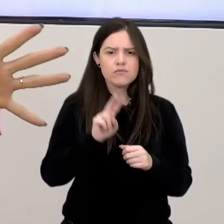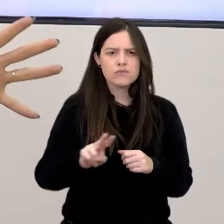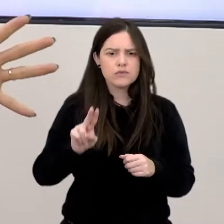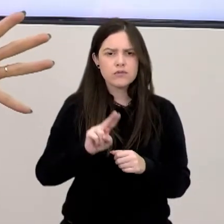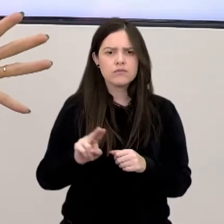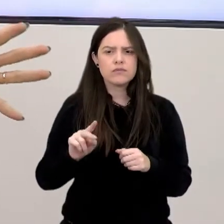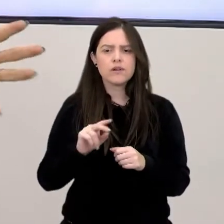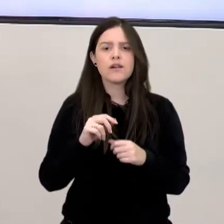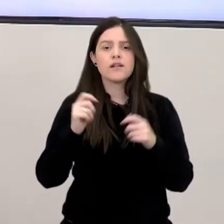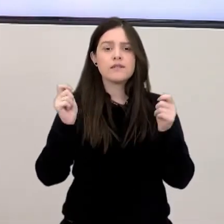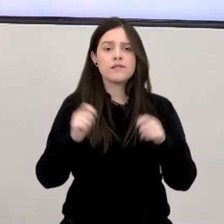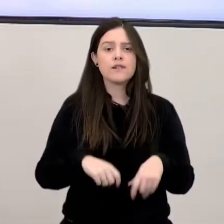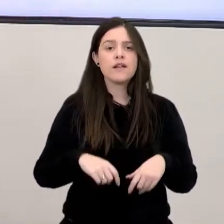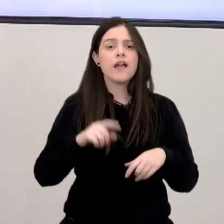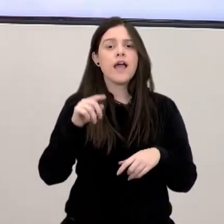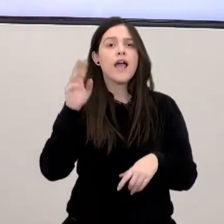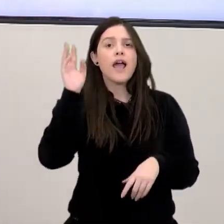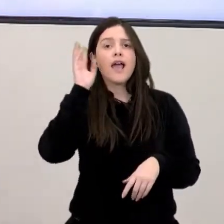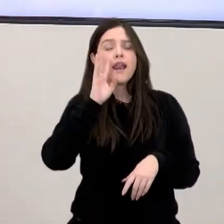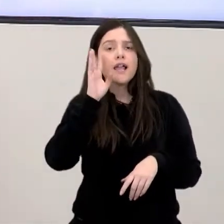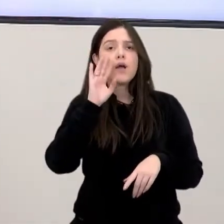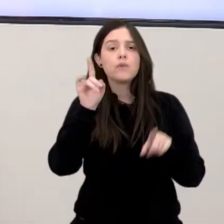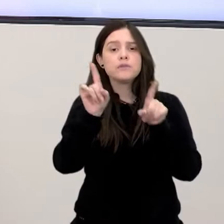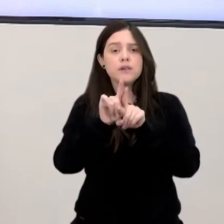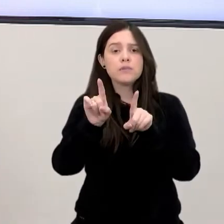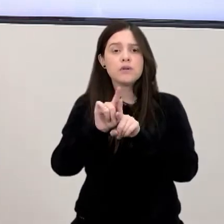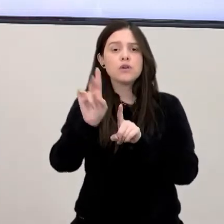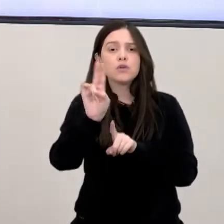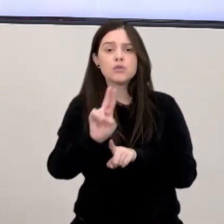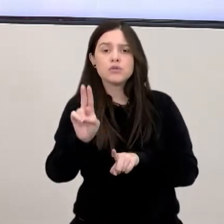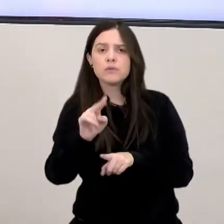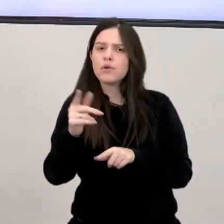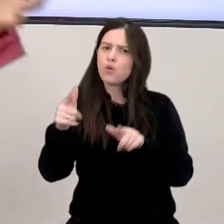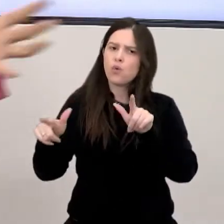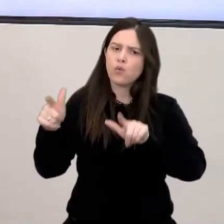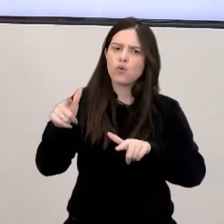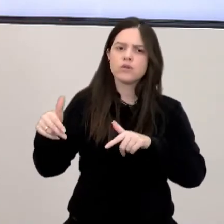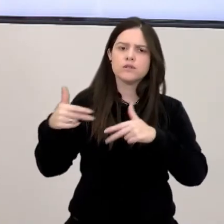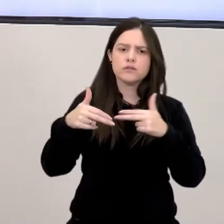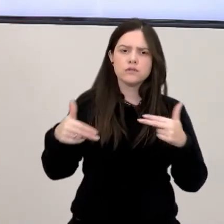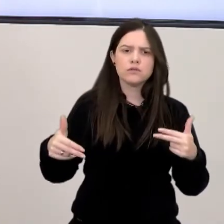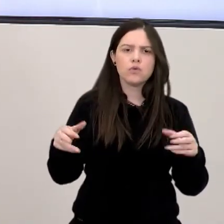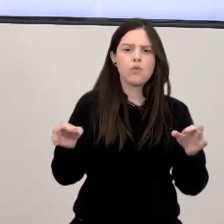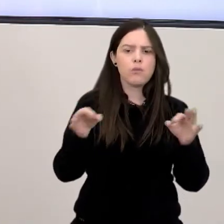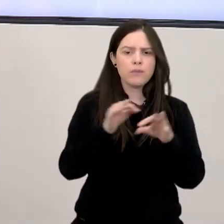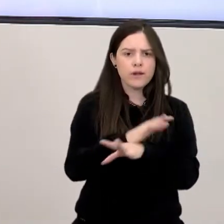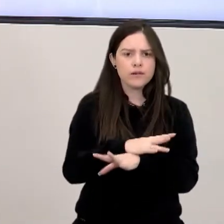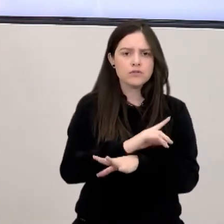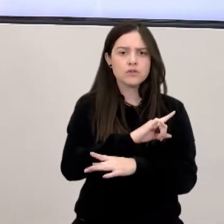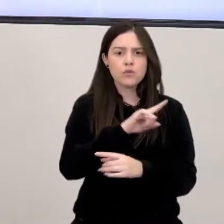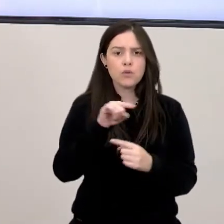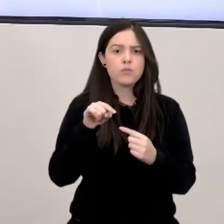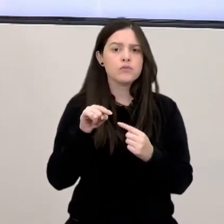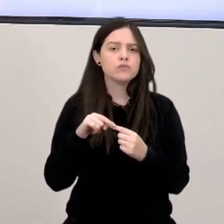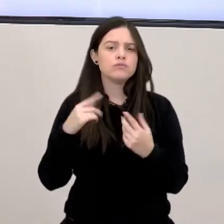produzir eletricidade, é legal então que a gente use para outras coisas, para poupar energia. Então a gente mora numa